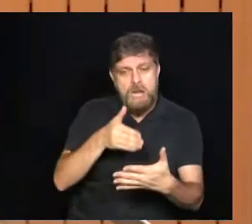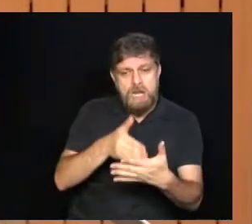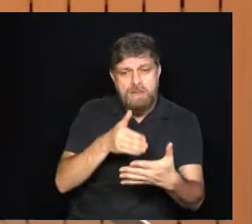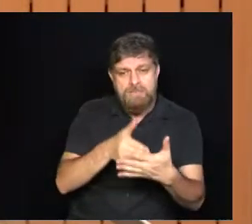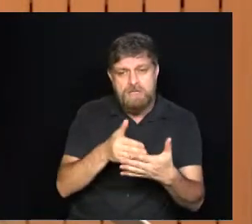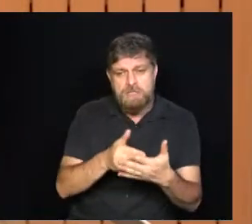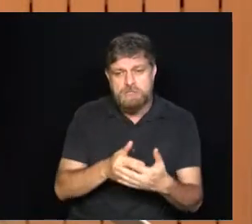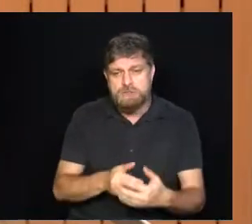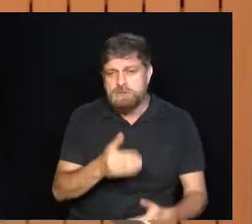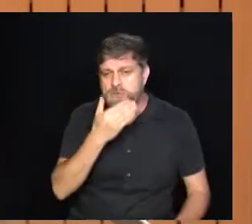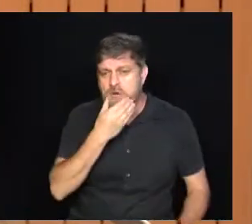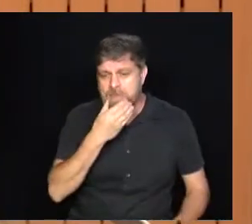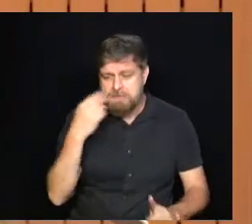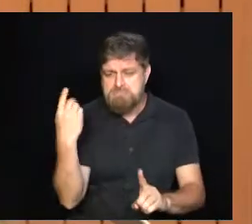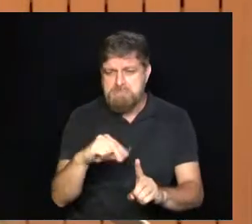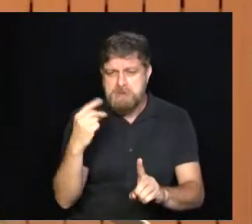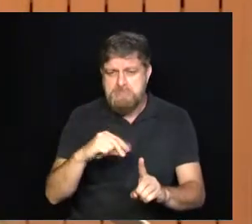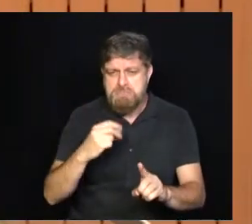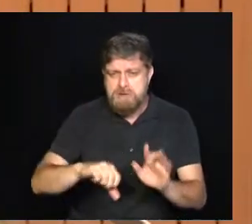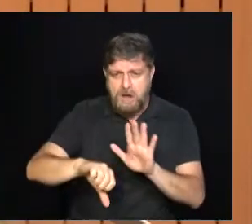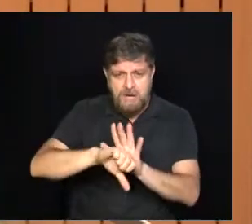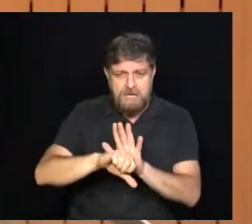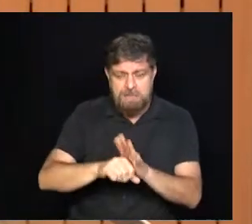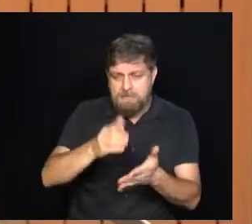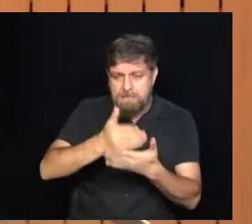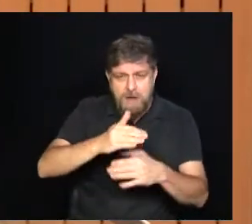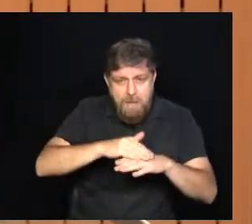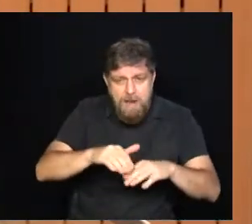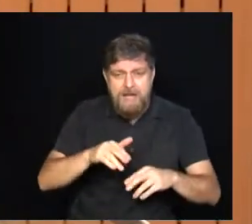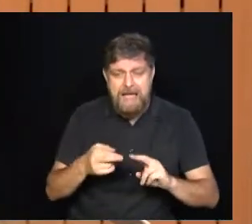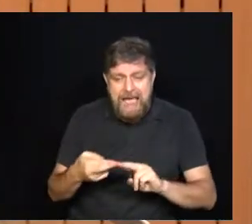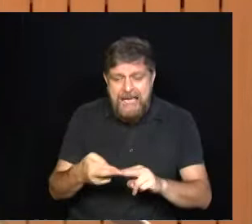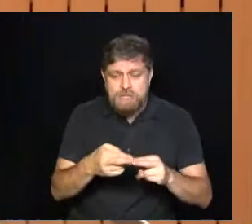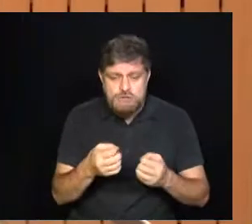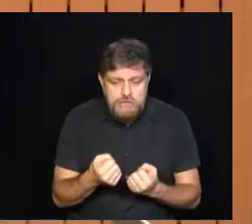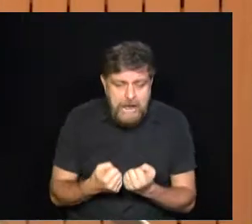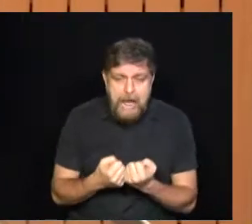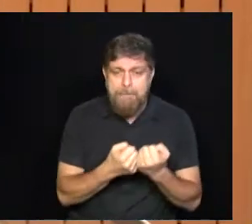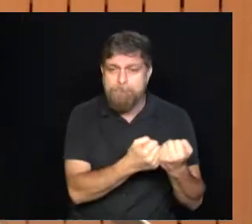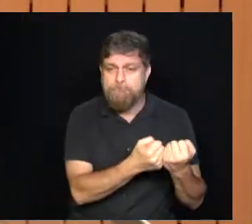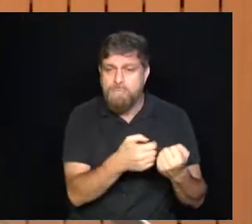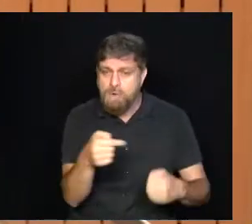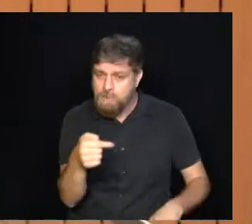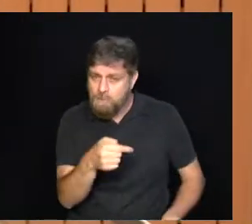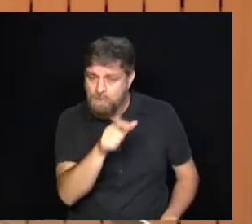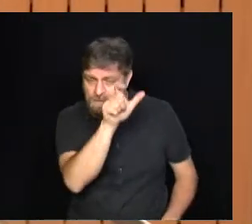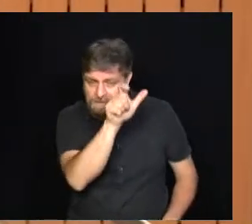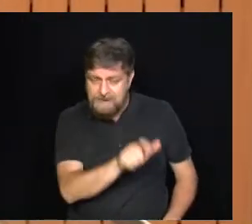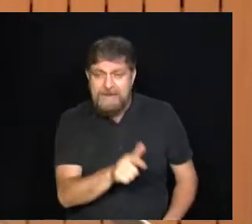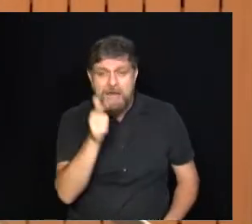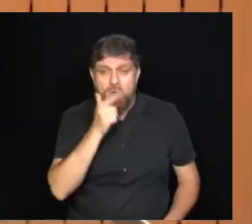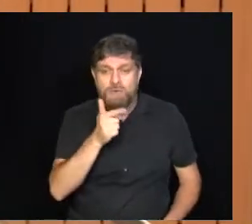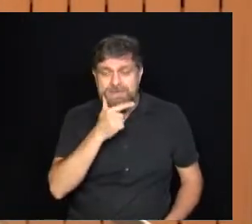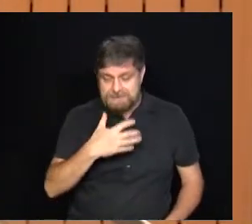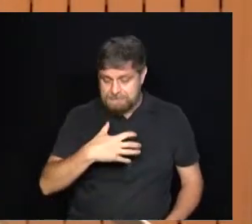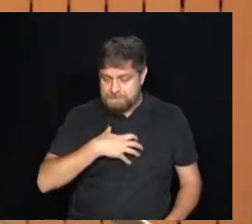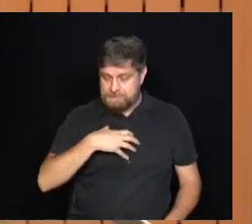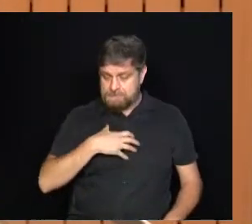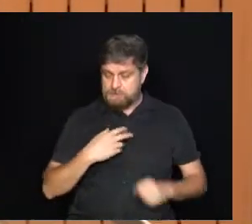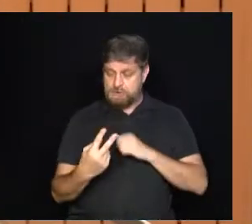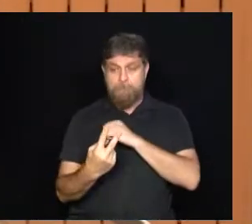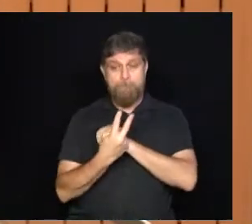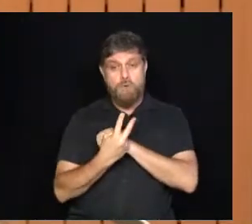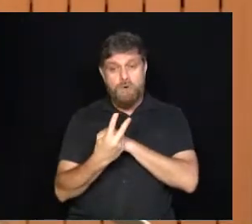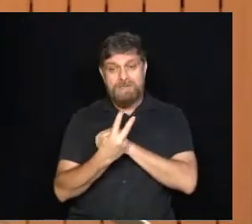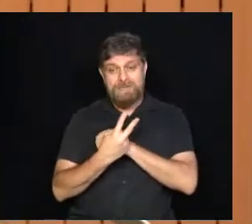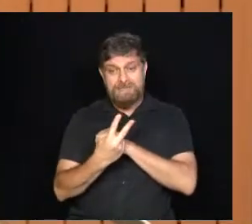relação abusiva, que rede de apoio ela possui para ajudá-la nessa construção de proteção e de cuidado